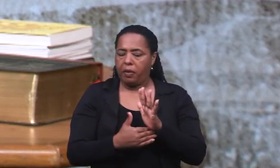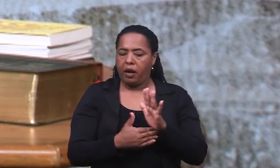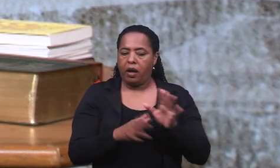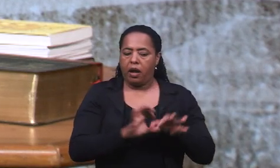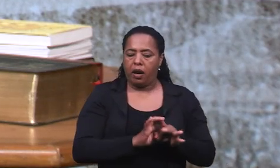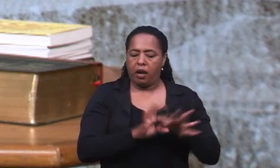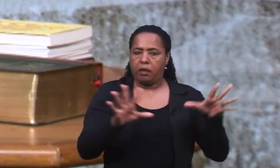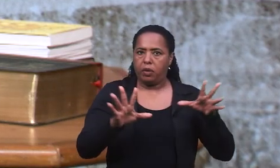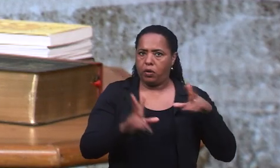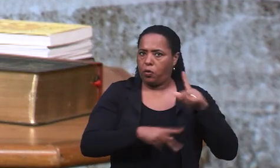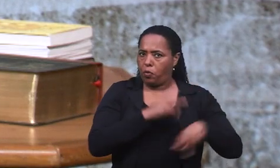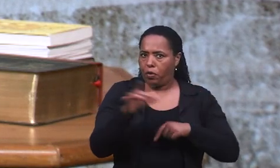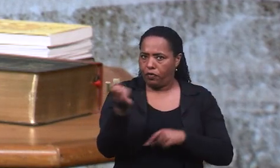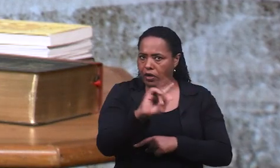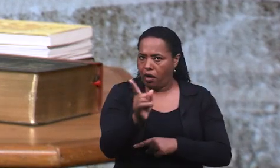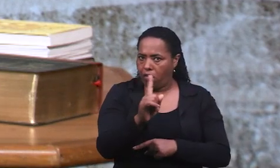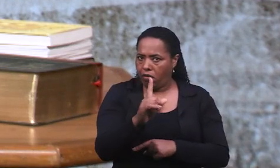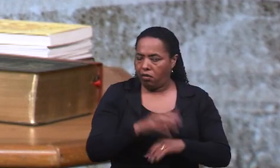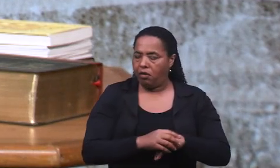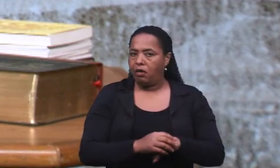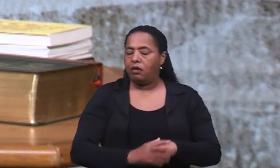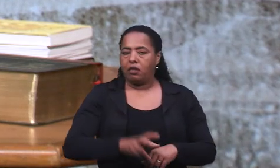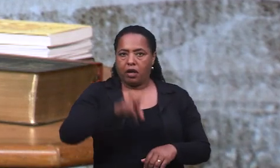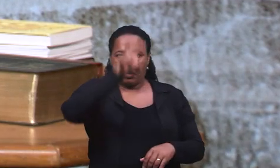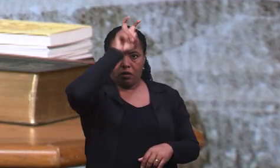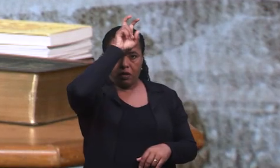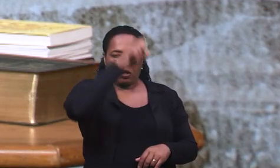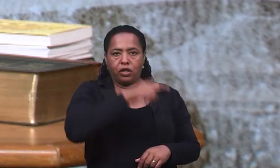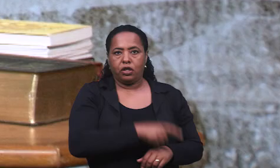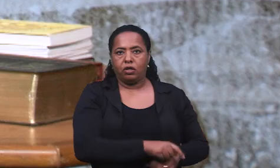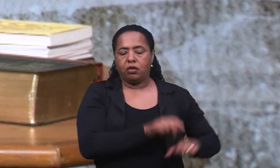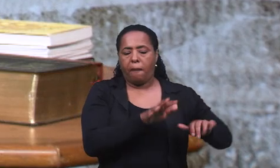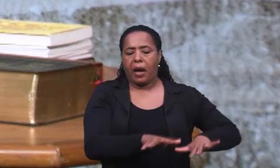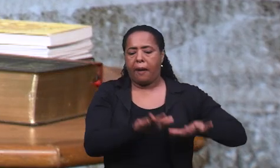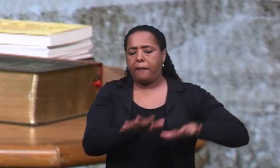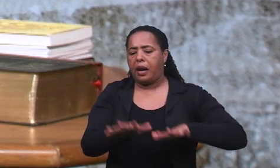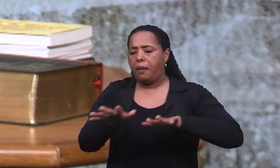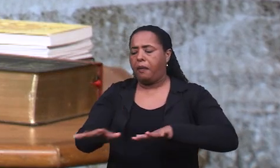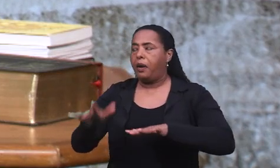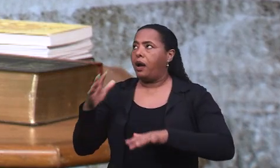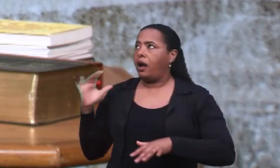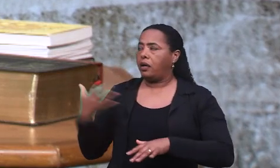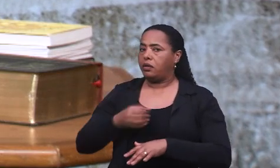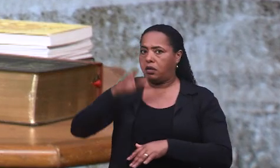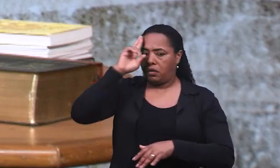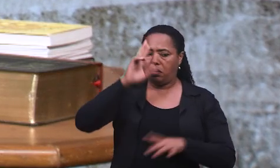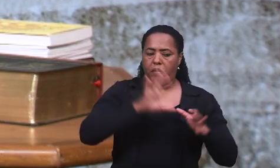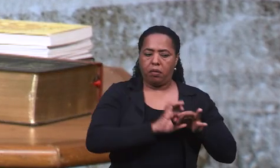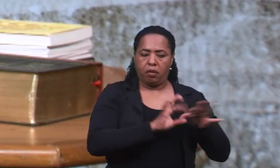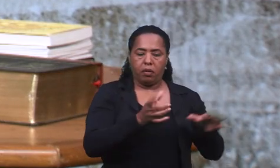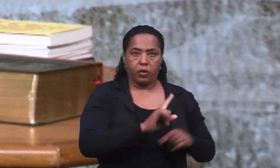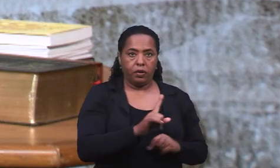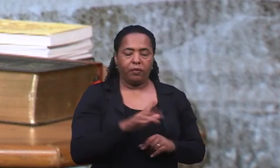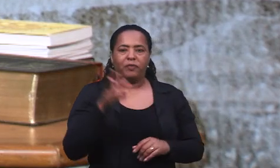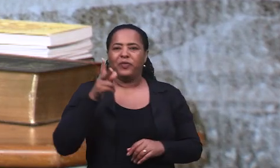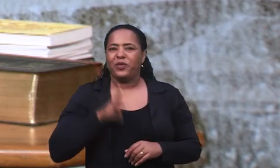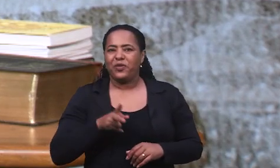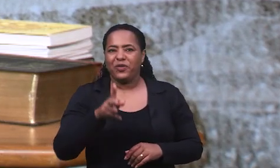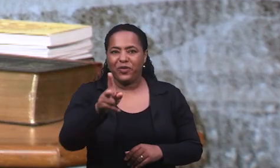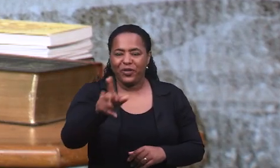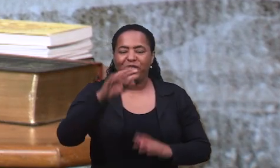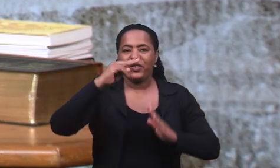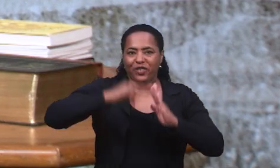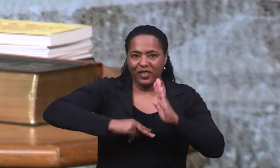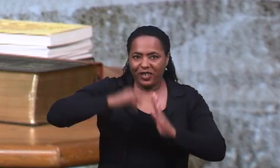de Deus sair do Egito para ir ao deserto adorar o Senhor. Então nós vamos dar continuidade à nossa